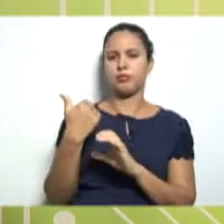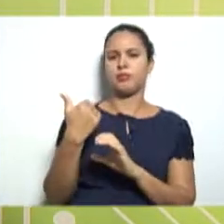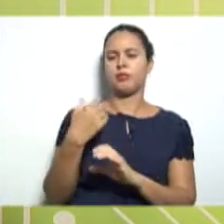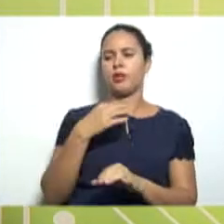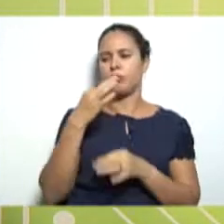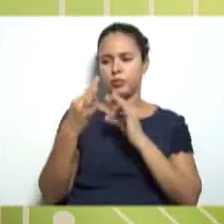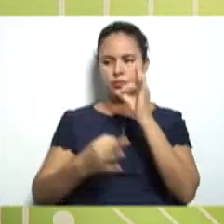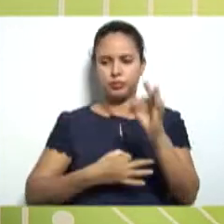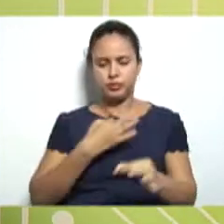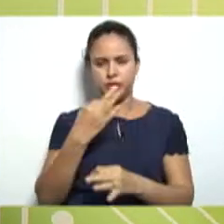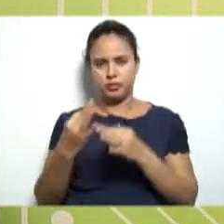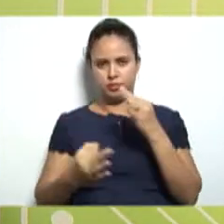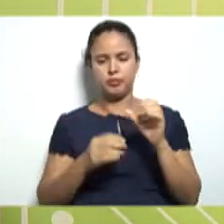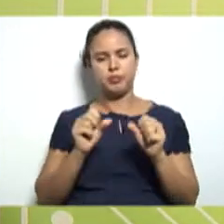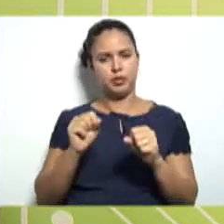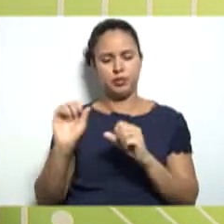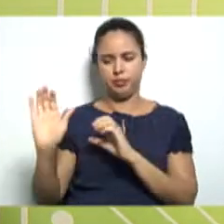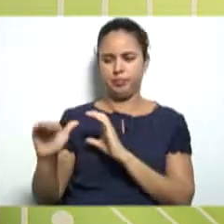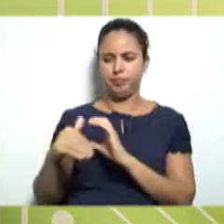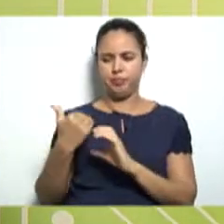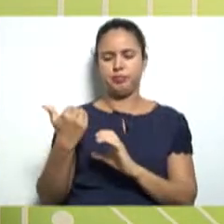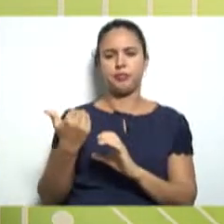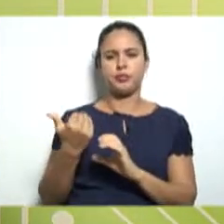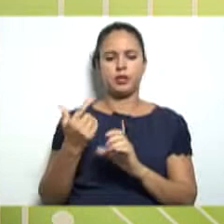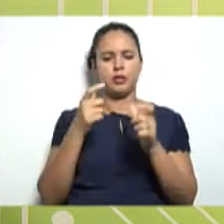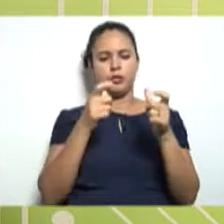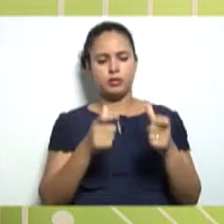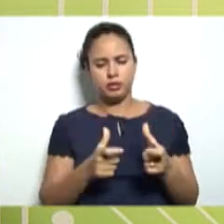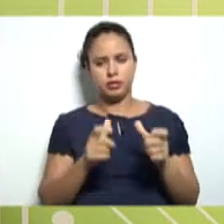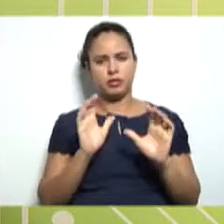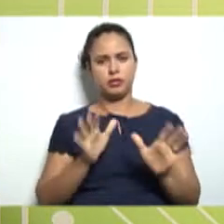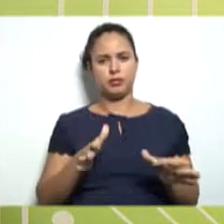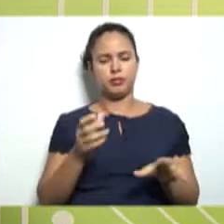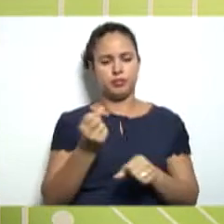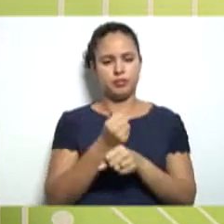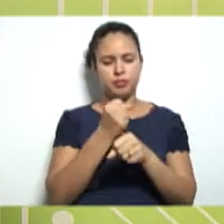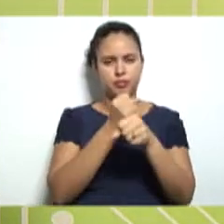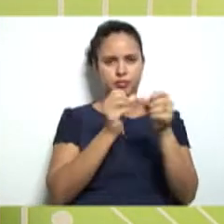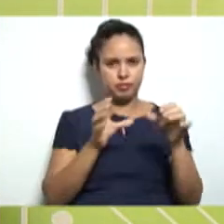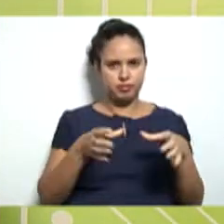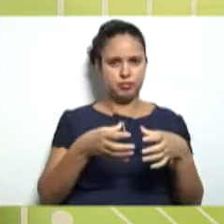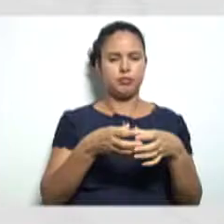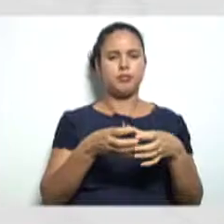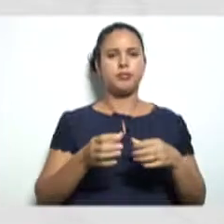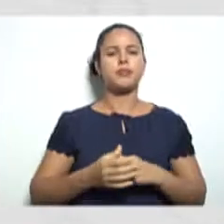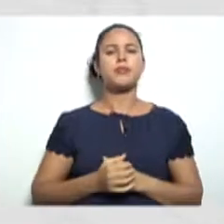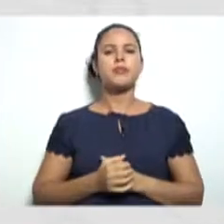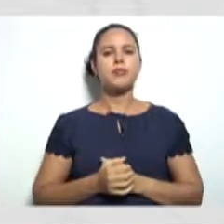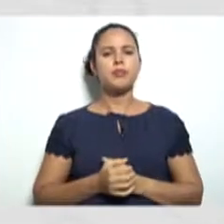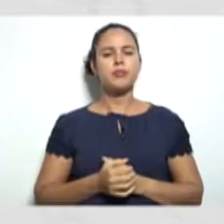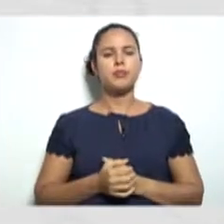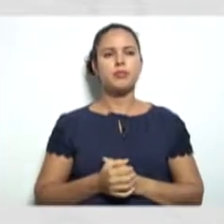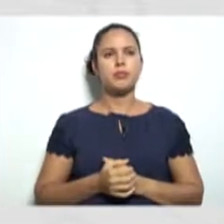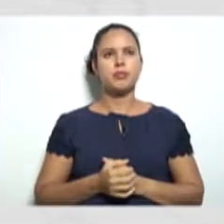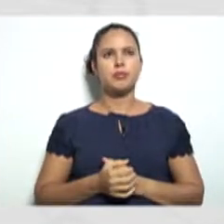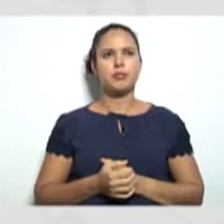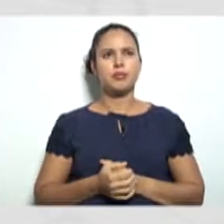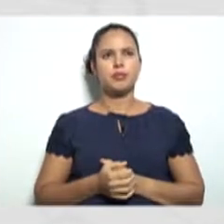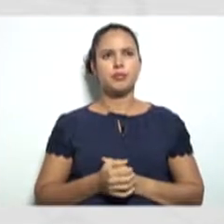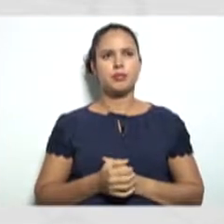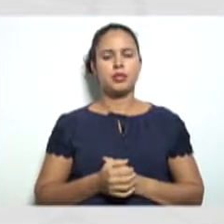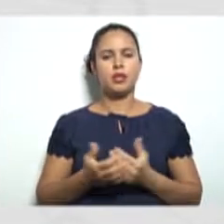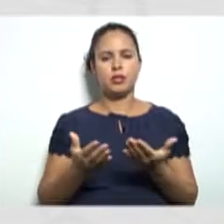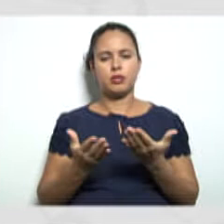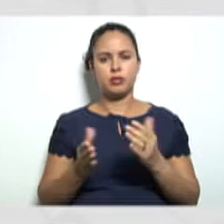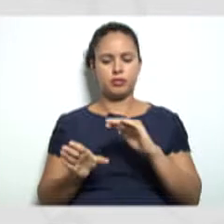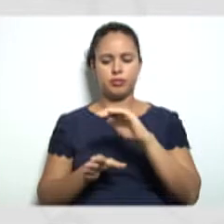bairro assim, já ouviram falar de uma construção que fizeram em coletivo dessa forma. Nós falamos um pouquinho sobre o ramo habitacional, agora nós